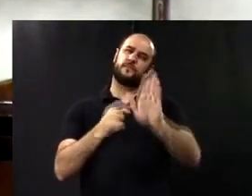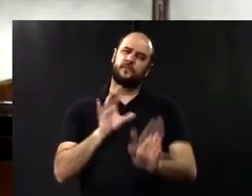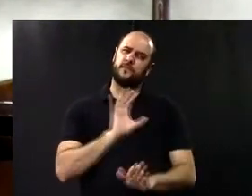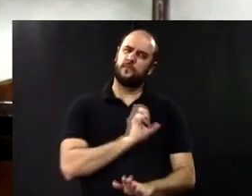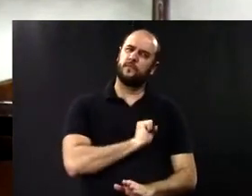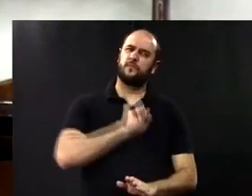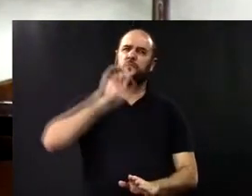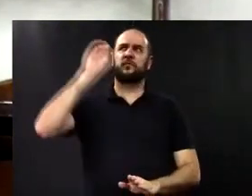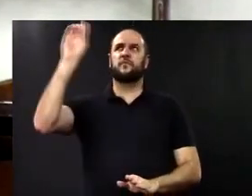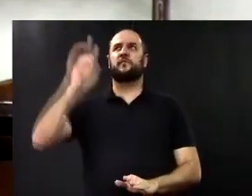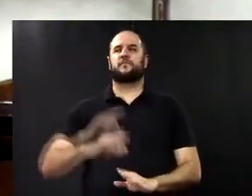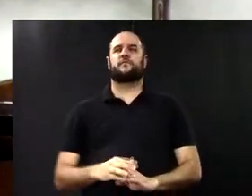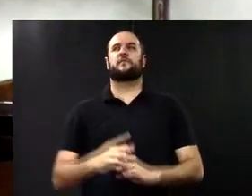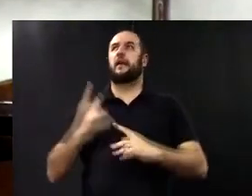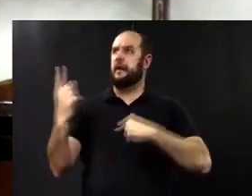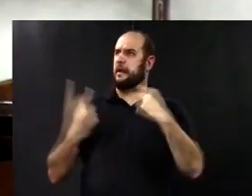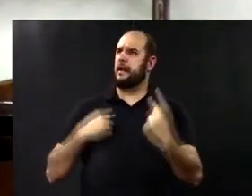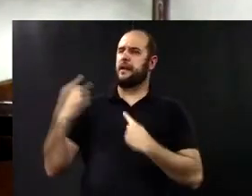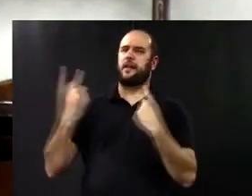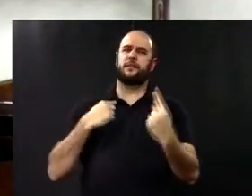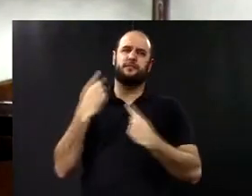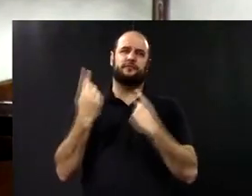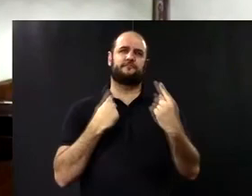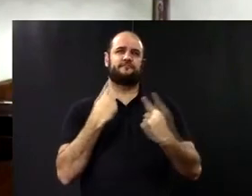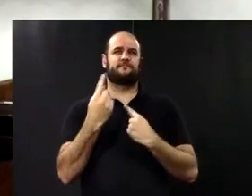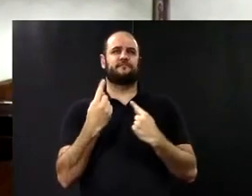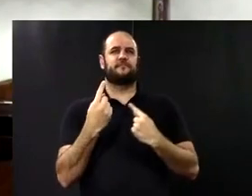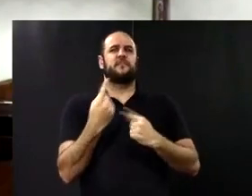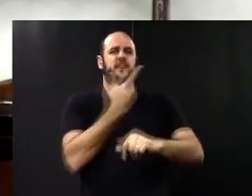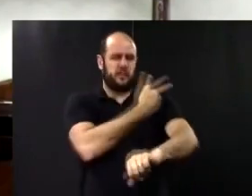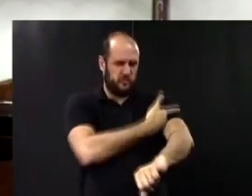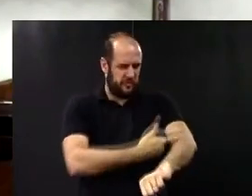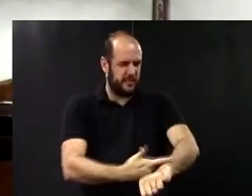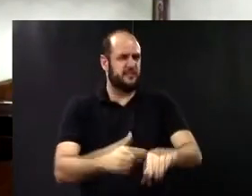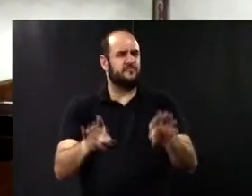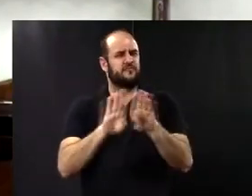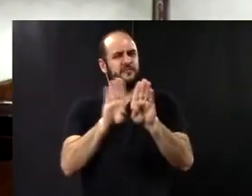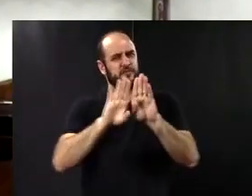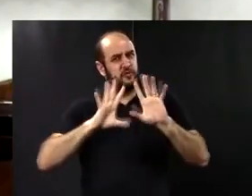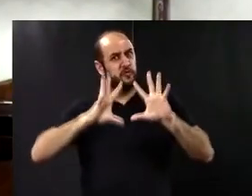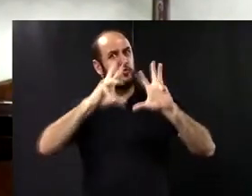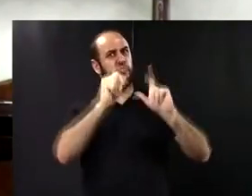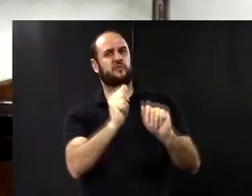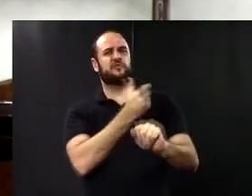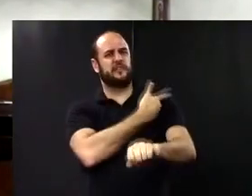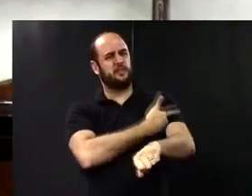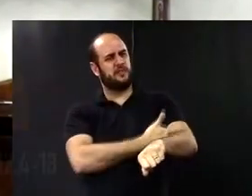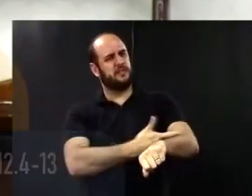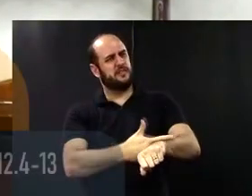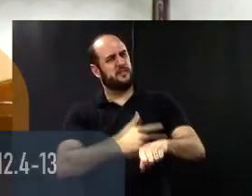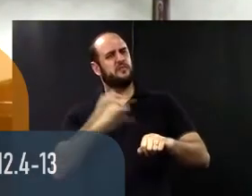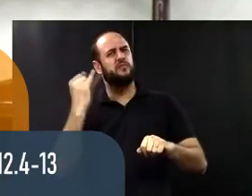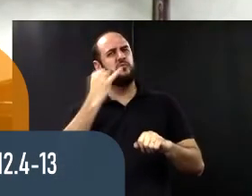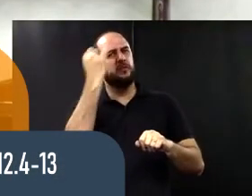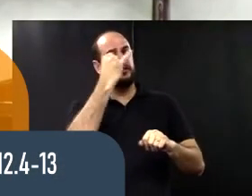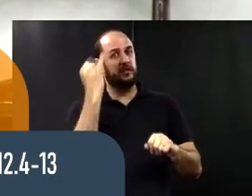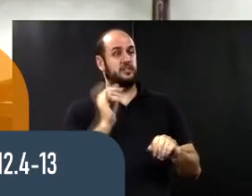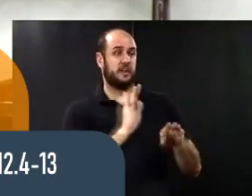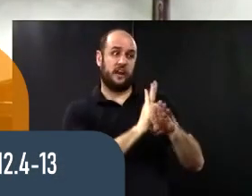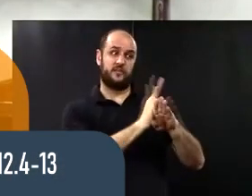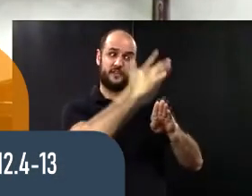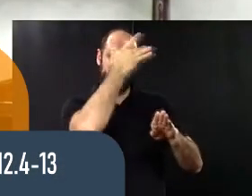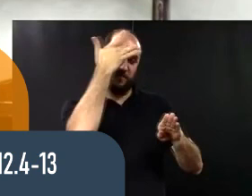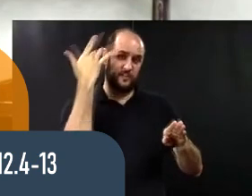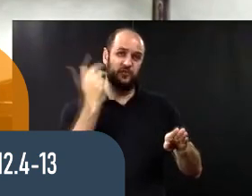faz parte desse relacionamento pai e filho, e é para educação e crescimento, e ergue e cura os que caíram. A disciplina